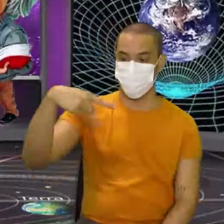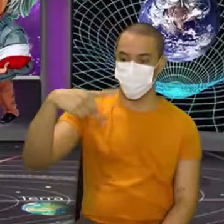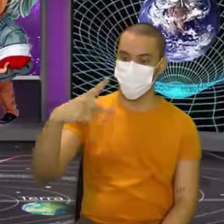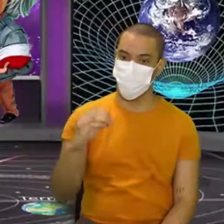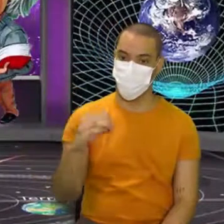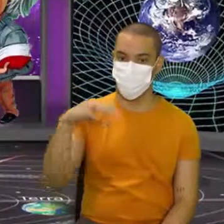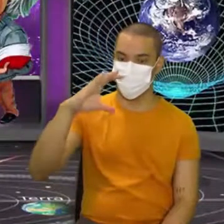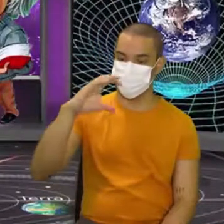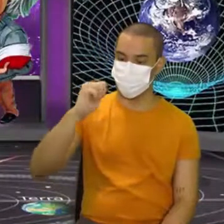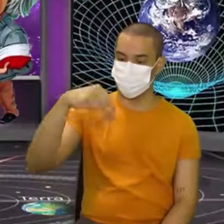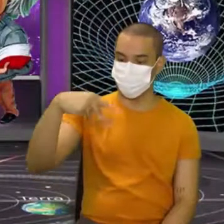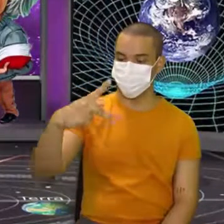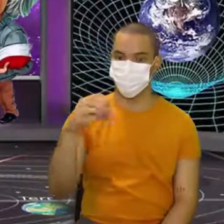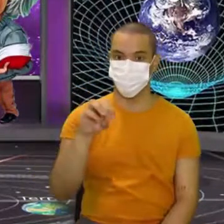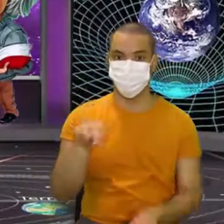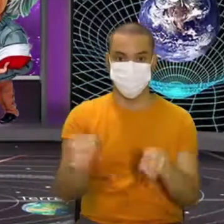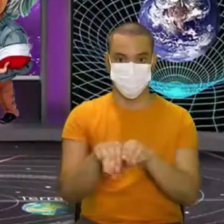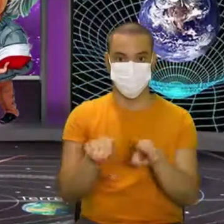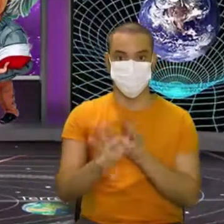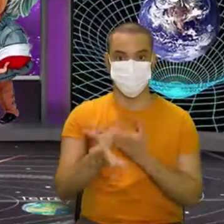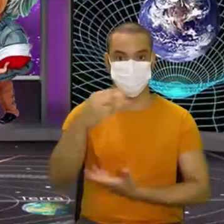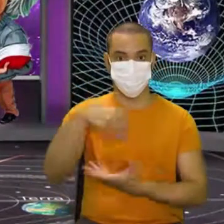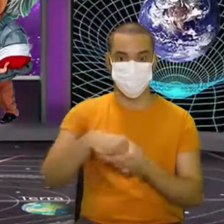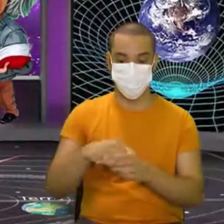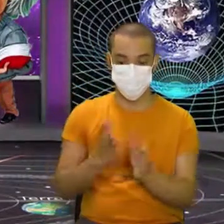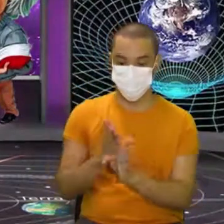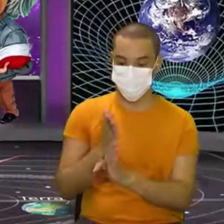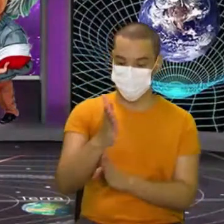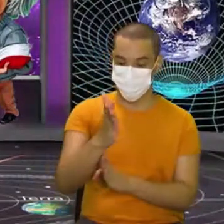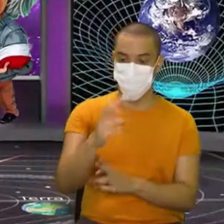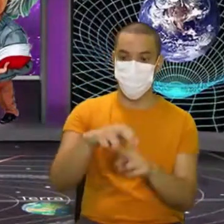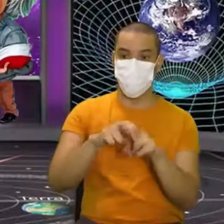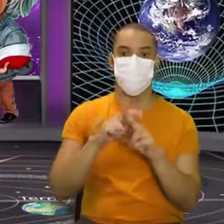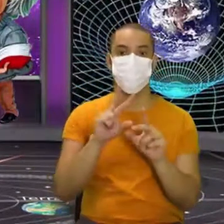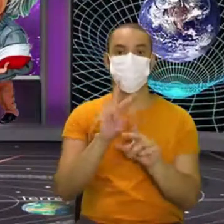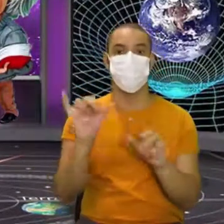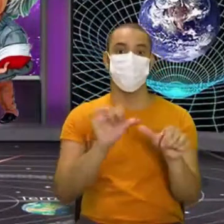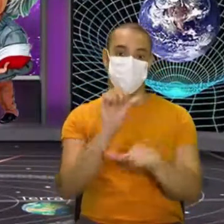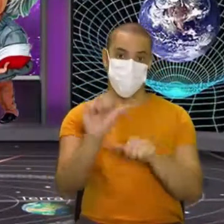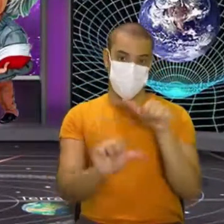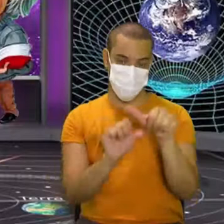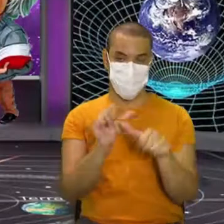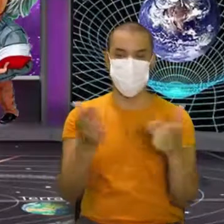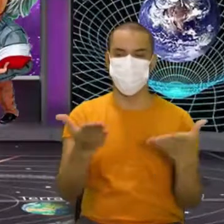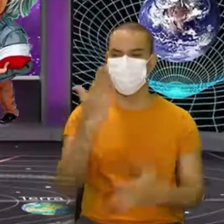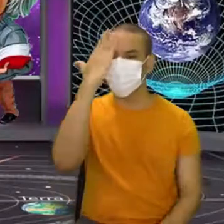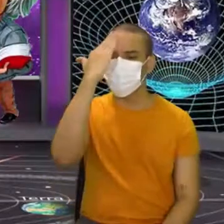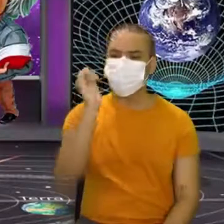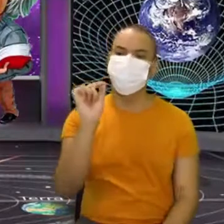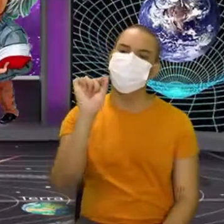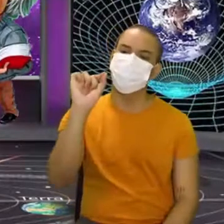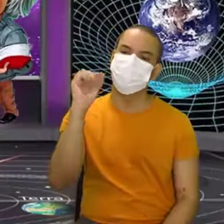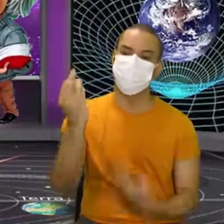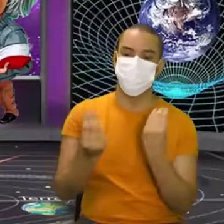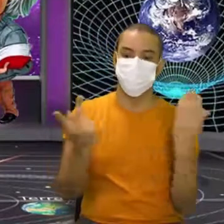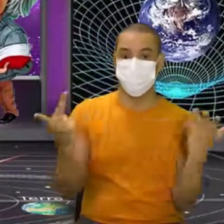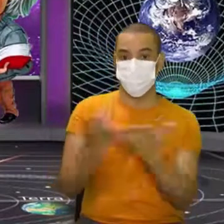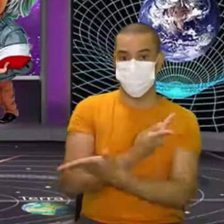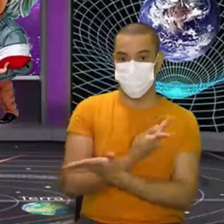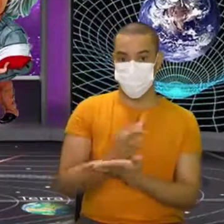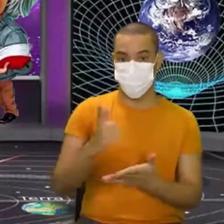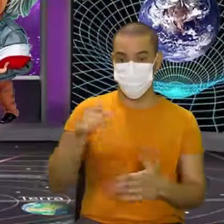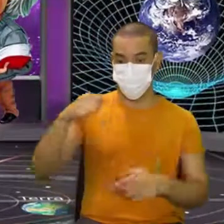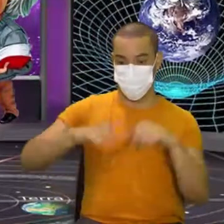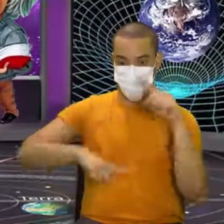ele está indicando a direção da corrente elétrica e nós vamos trocar um pouquinho agora nós vamos falar na direção que a